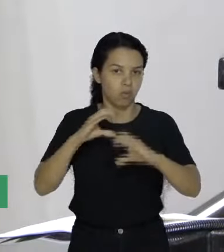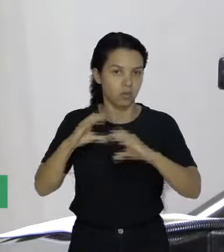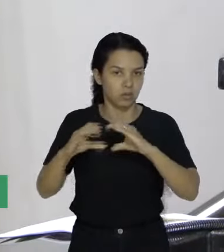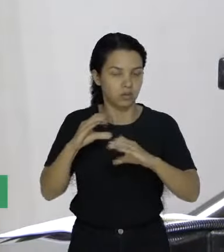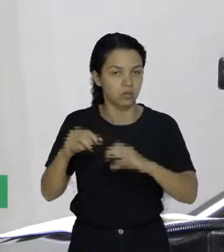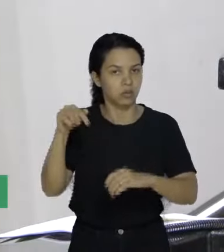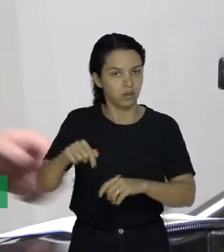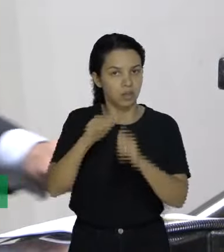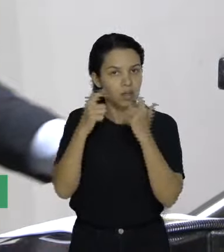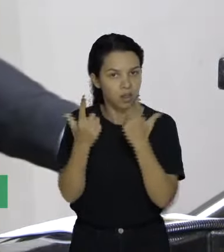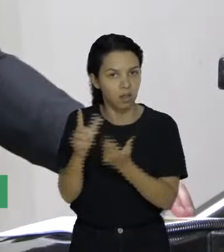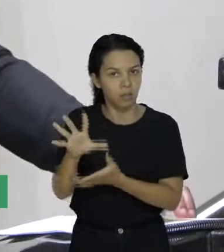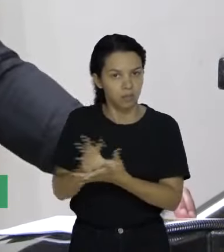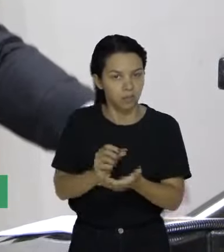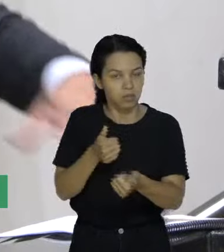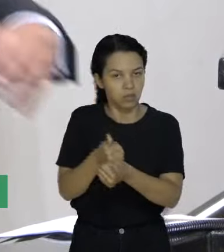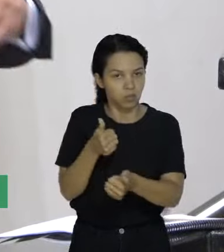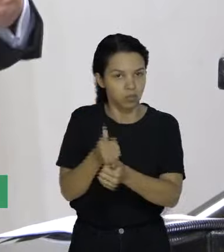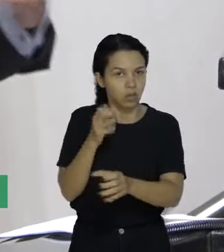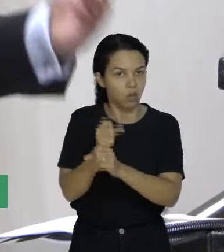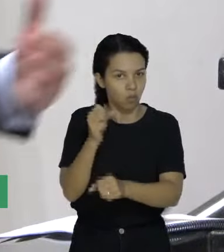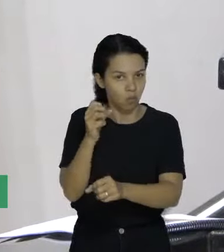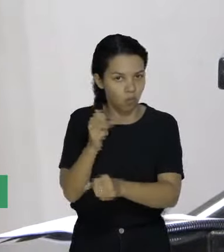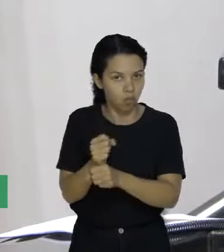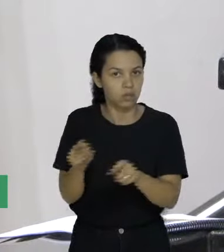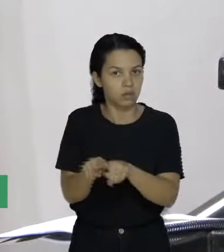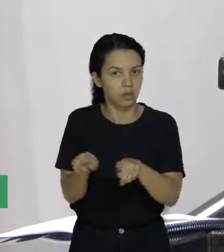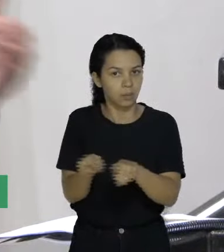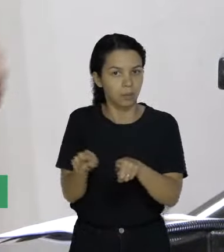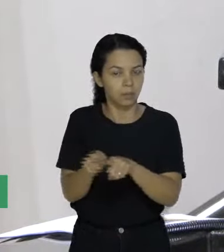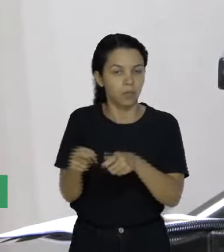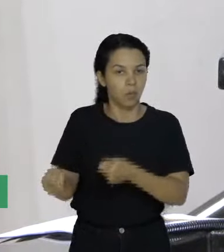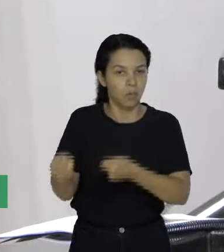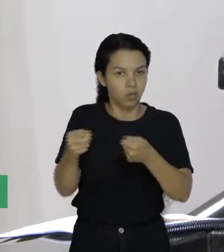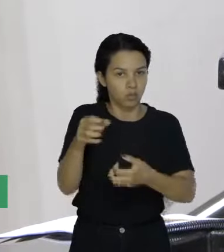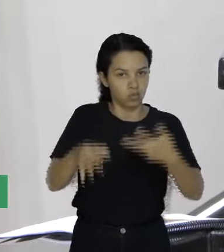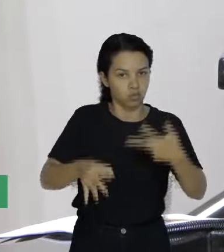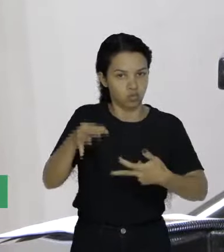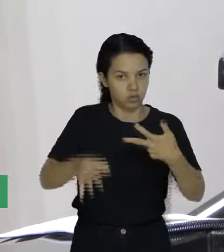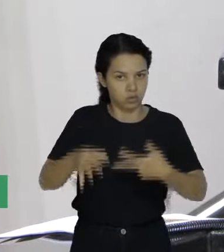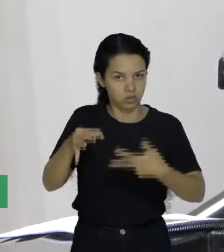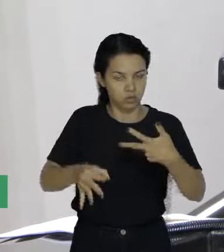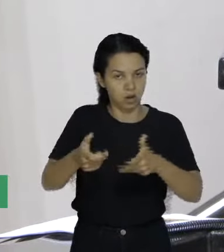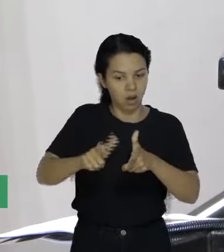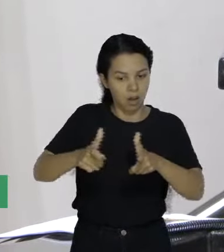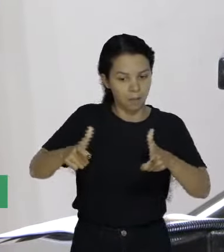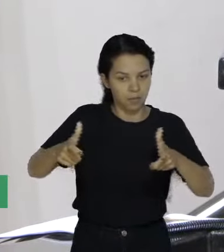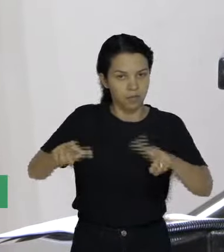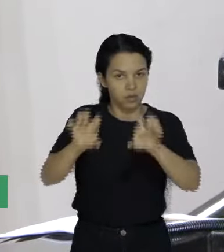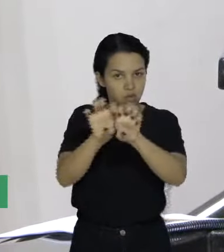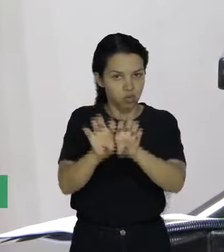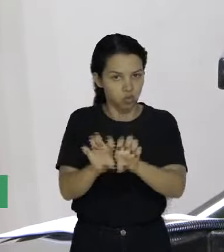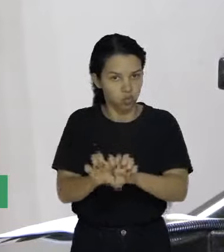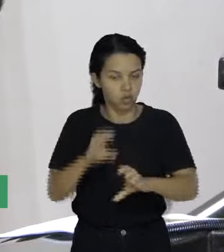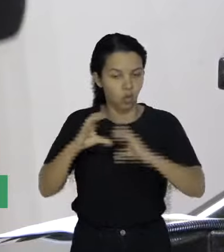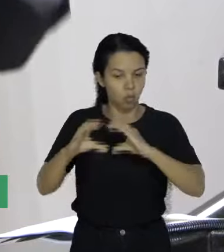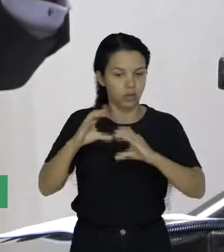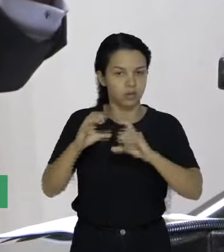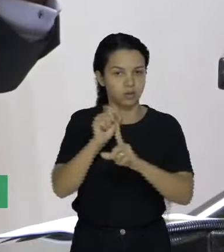Tribunal de Contas e do próprio poder judiciário é numa amplificação das estruturas de comunicação social